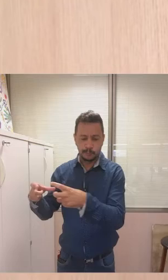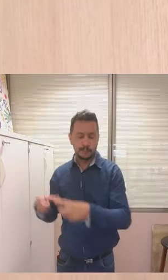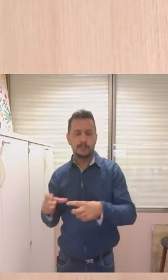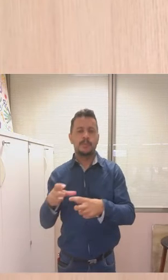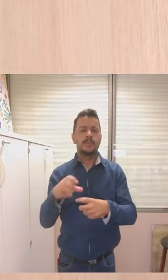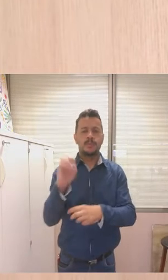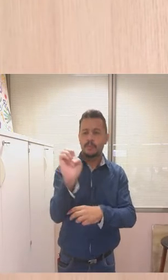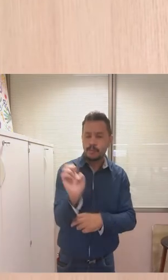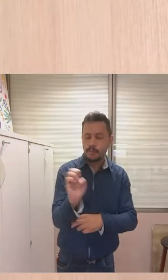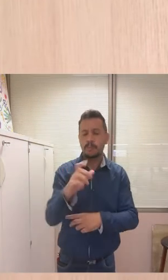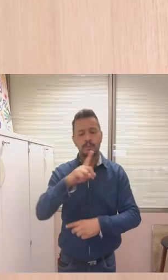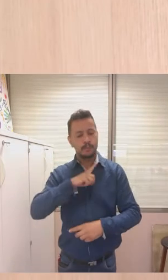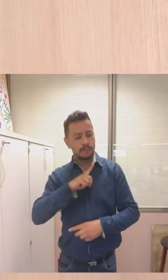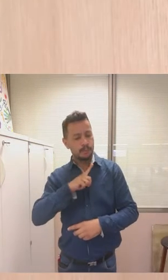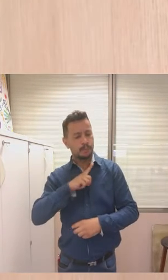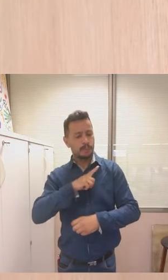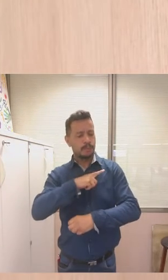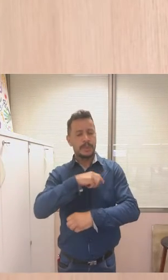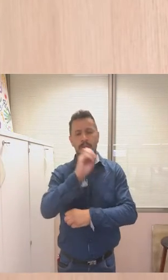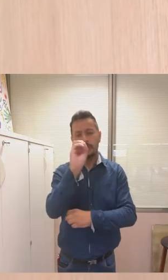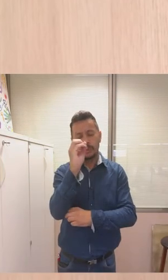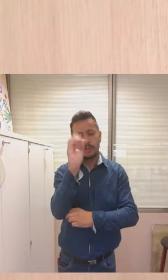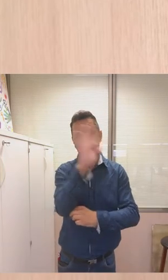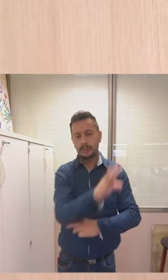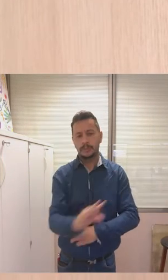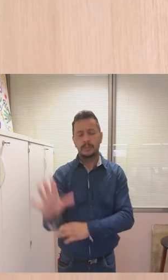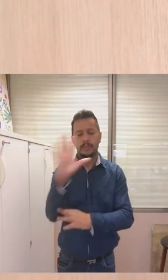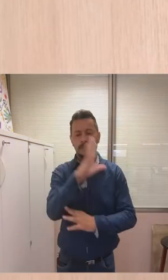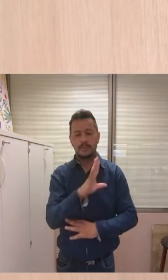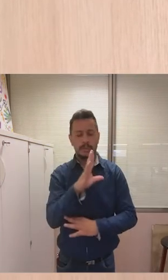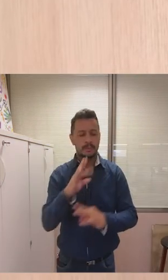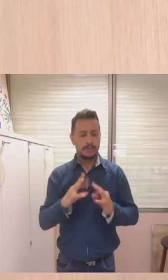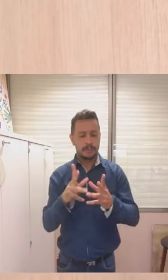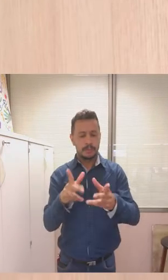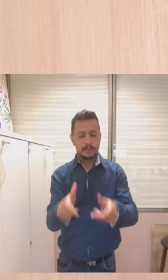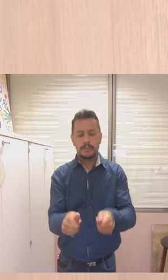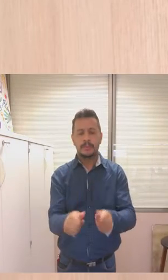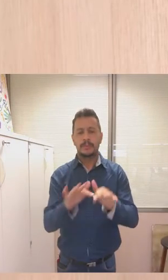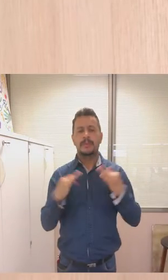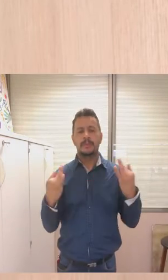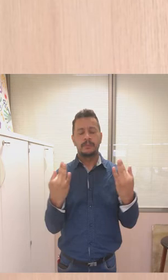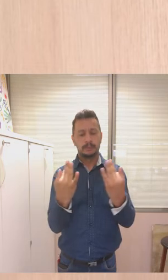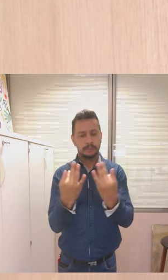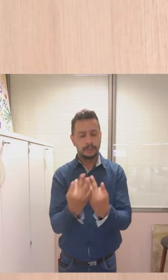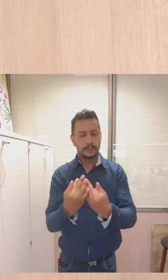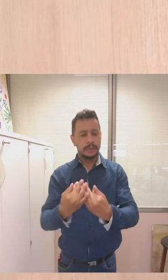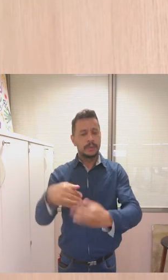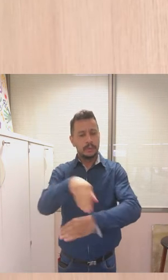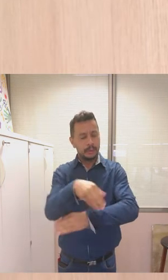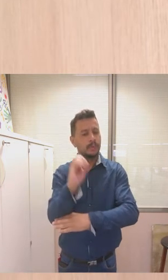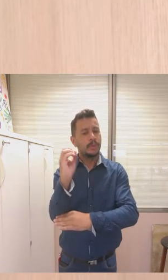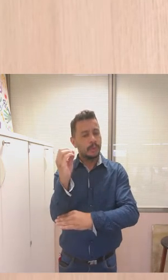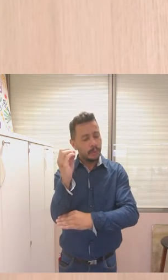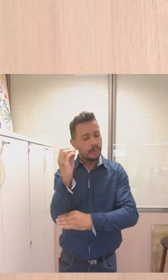a parada tem como slogan Osasco de todas as famílias o ponto de concentração será no